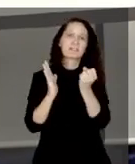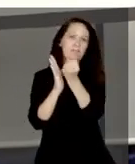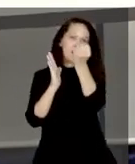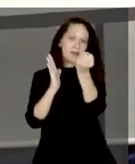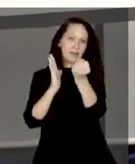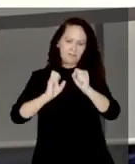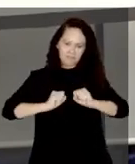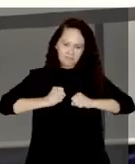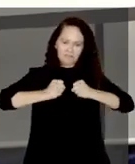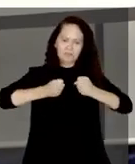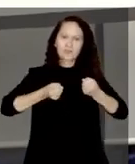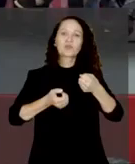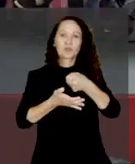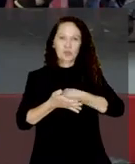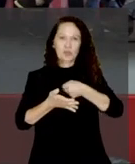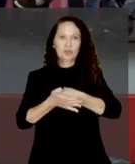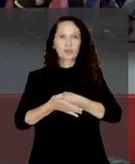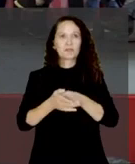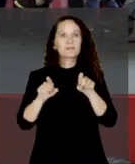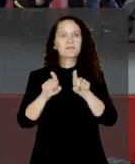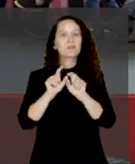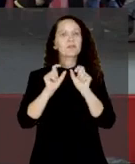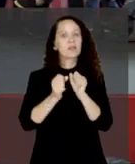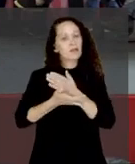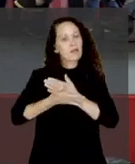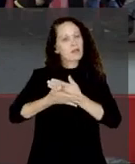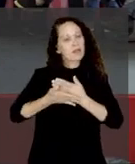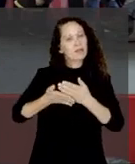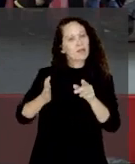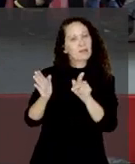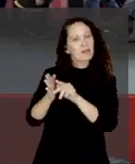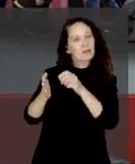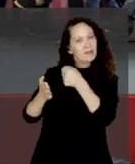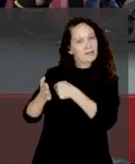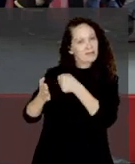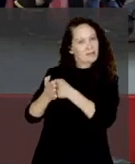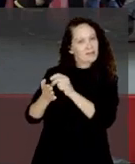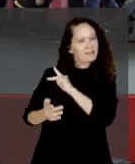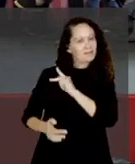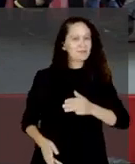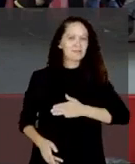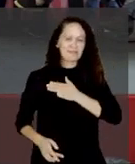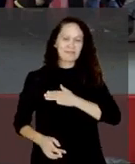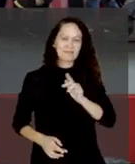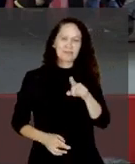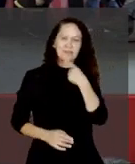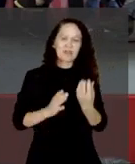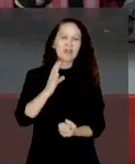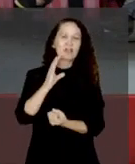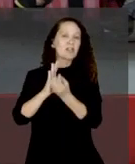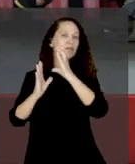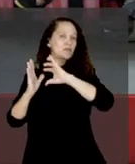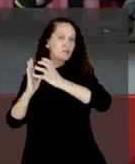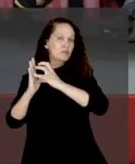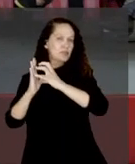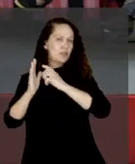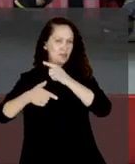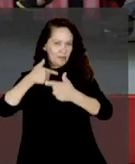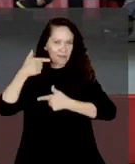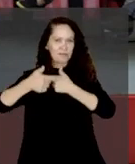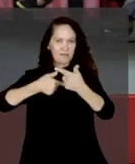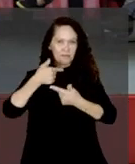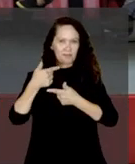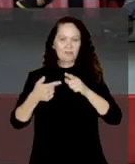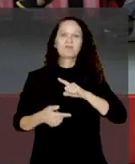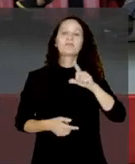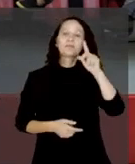sentimento comum que nos traz aqui hoje. É um sonho por um país justo. Esse